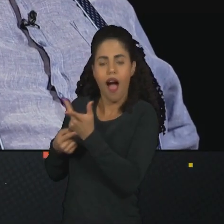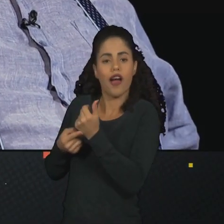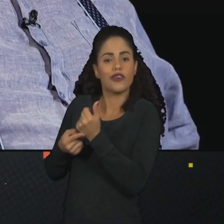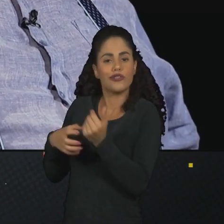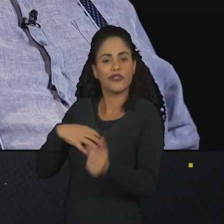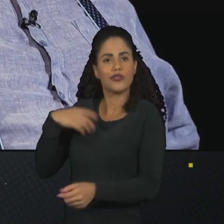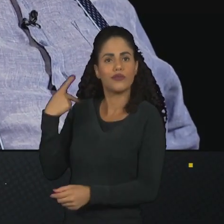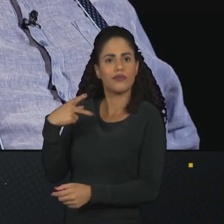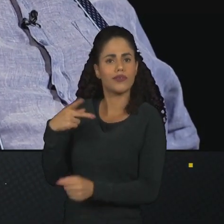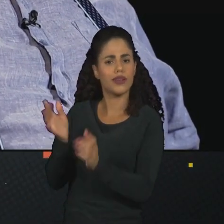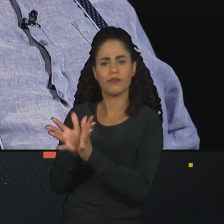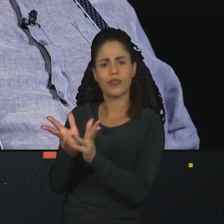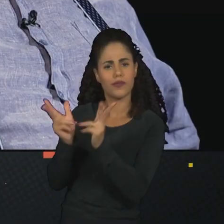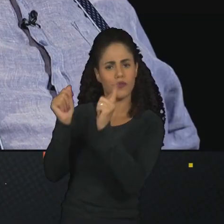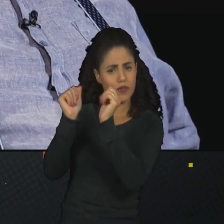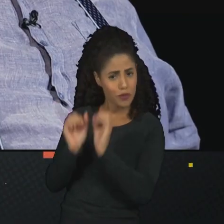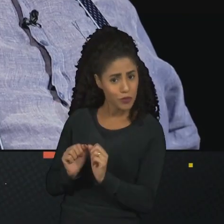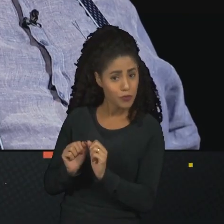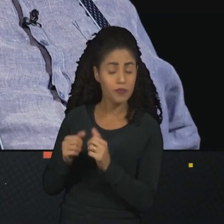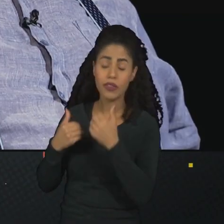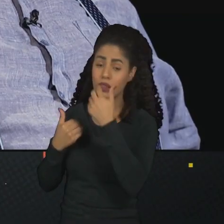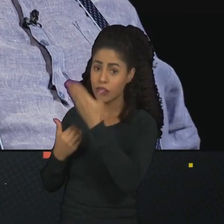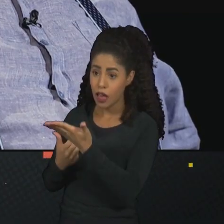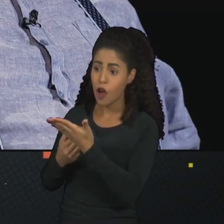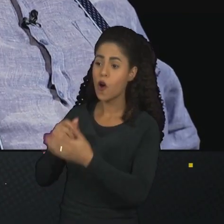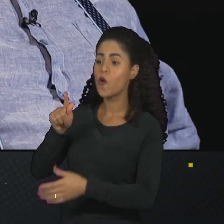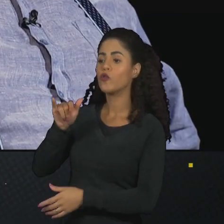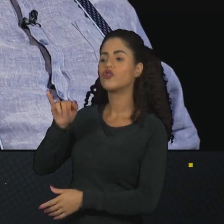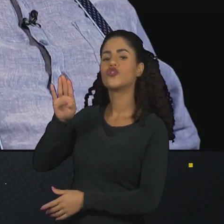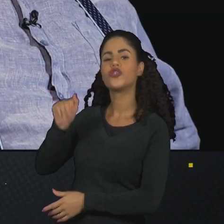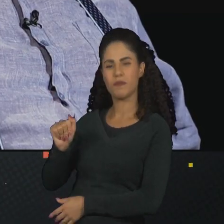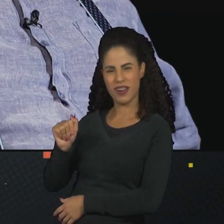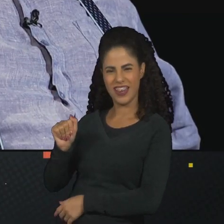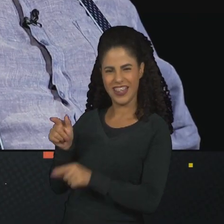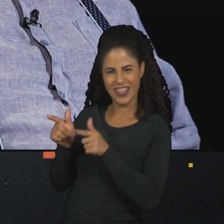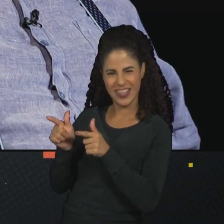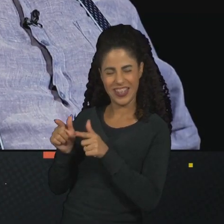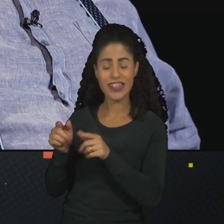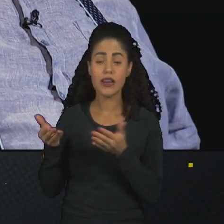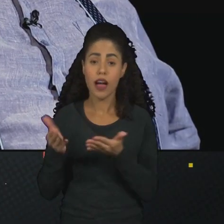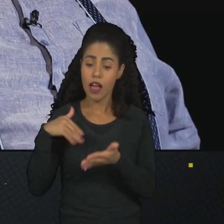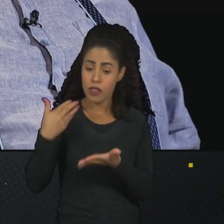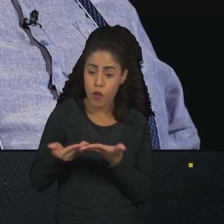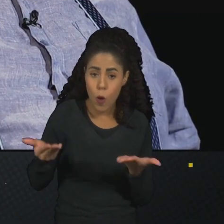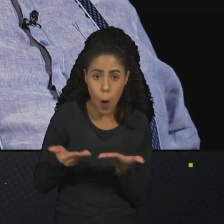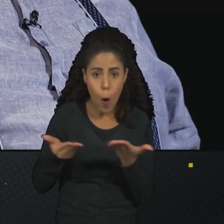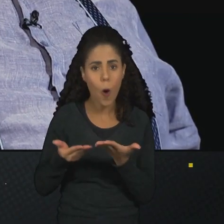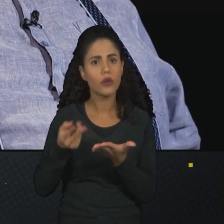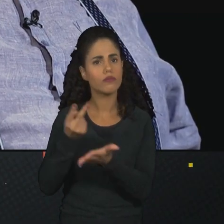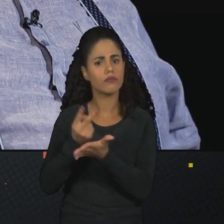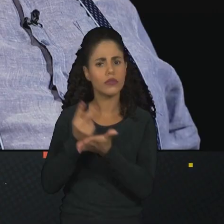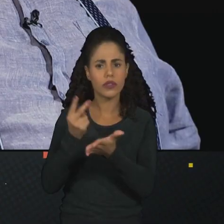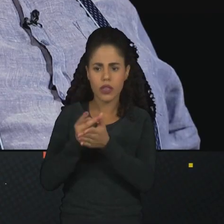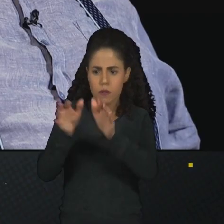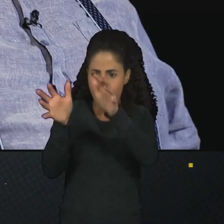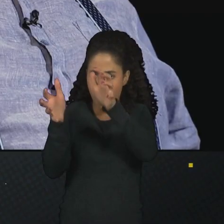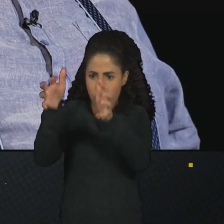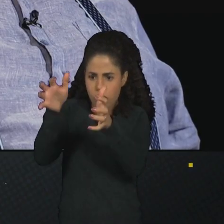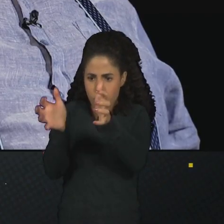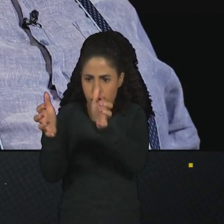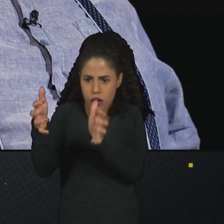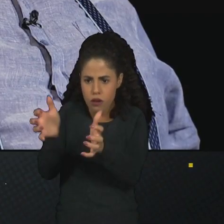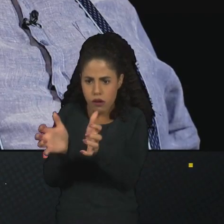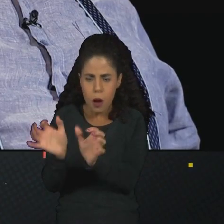trata-se de vida, vidas humanas. Então, o Giba está aí até hoje, aprontando, expondo sempre, constantemente, uma